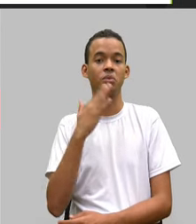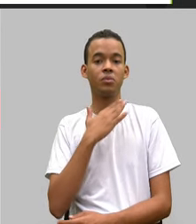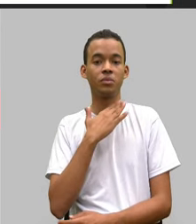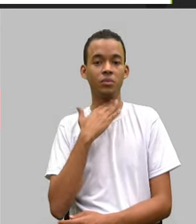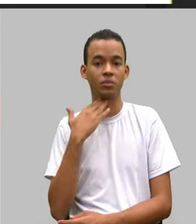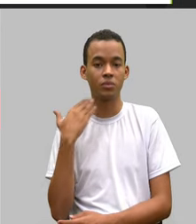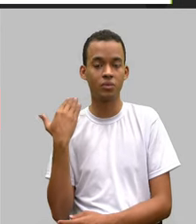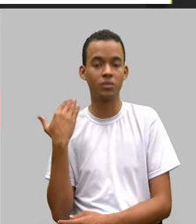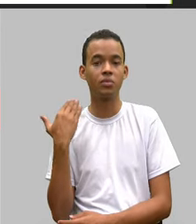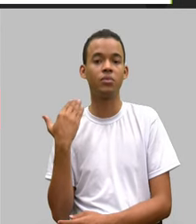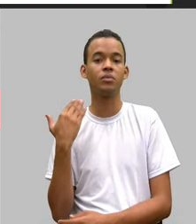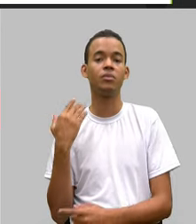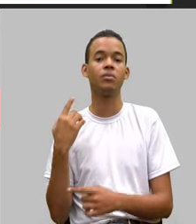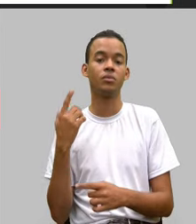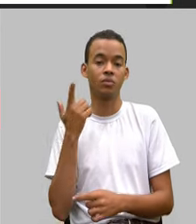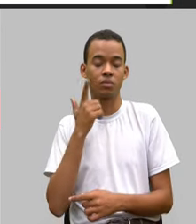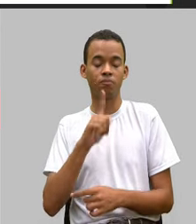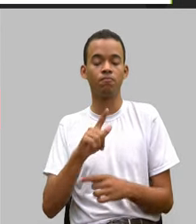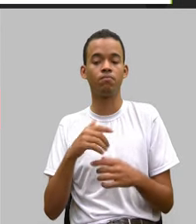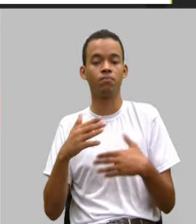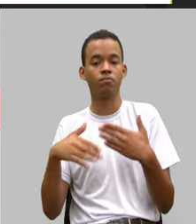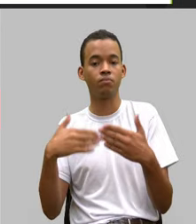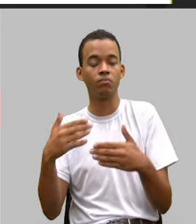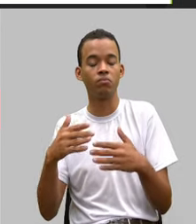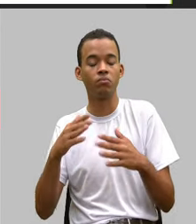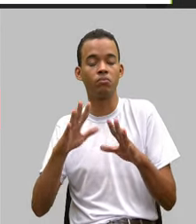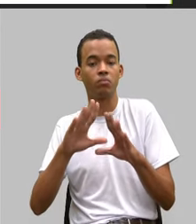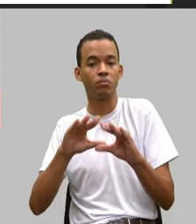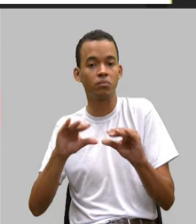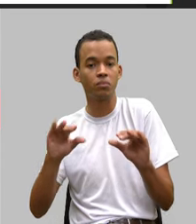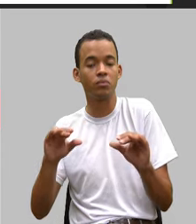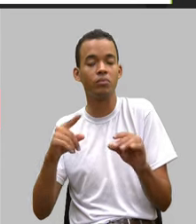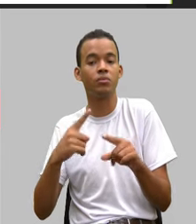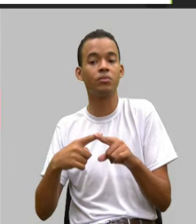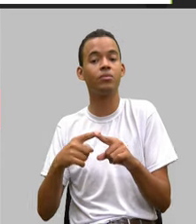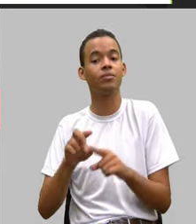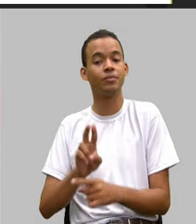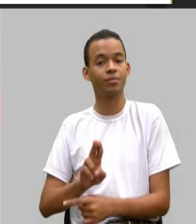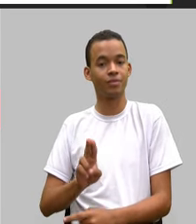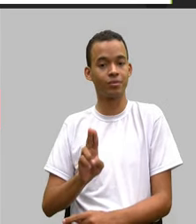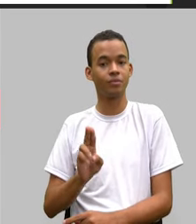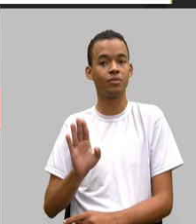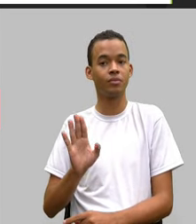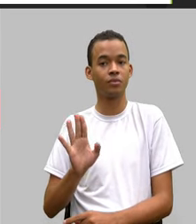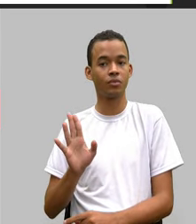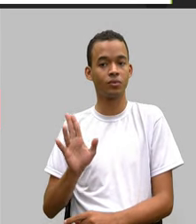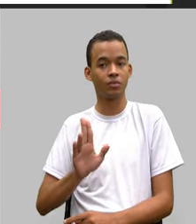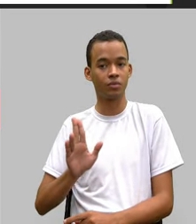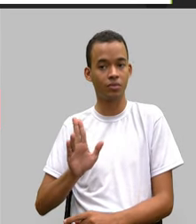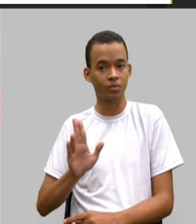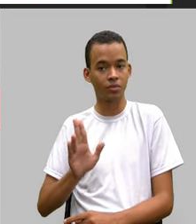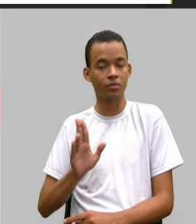tranquila por causa de cannabis não foi não foi só uma vez estivemos aqui mais vezes